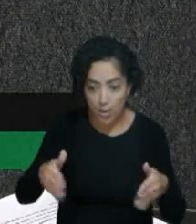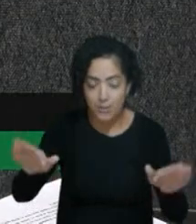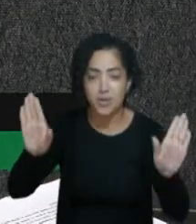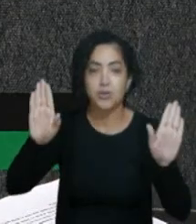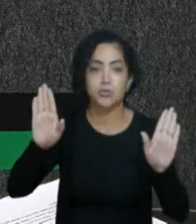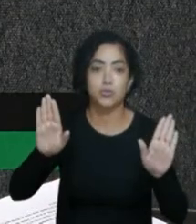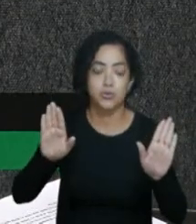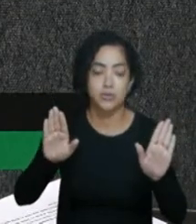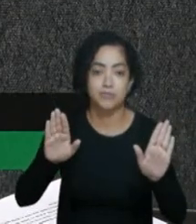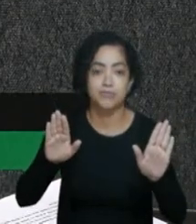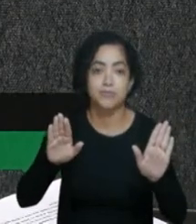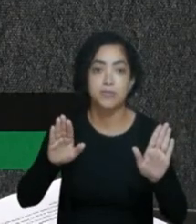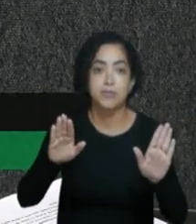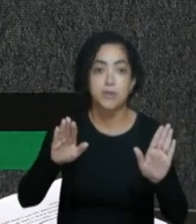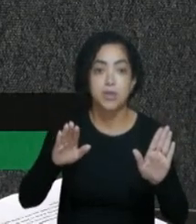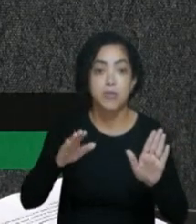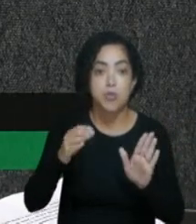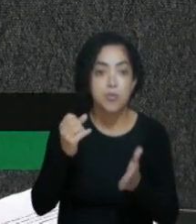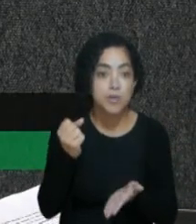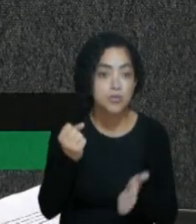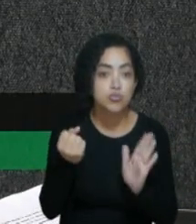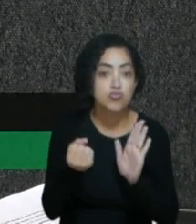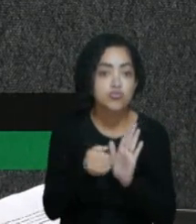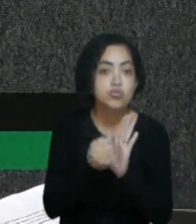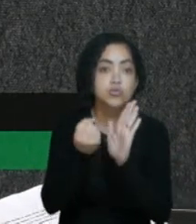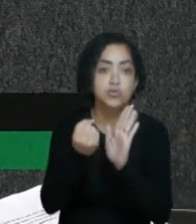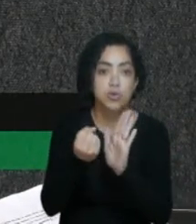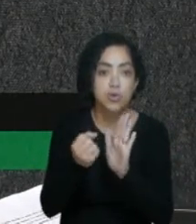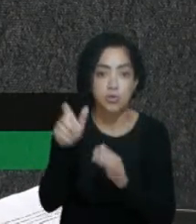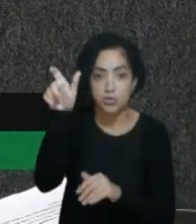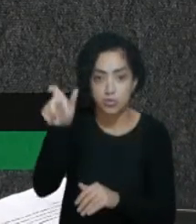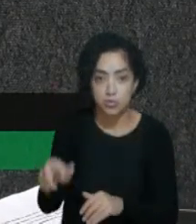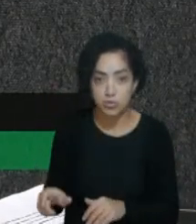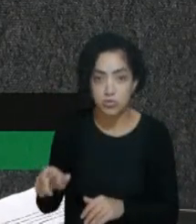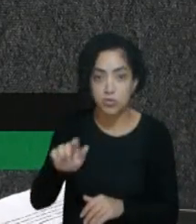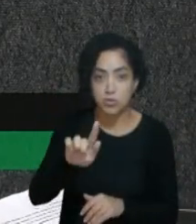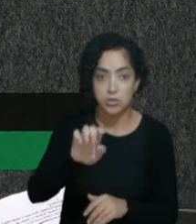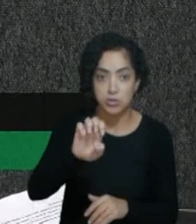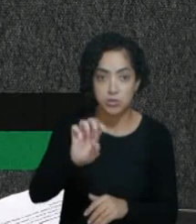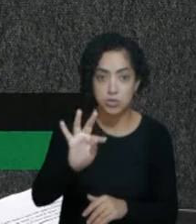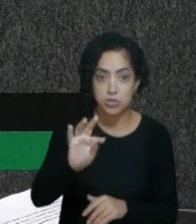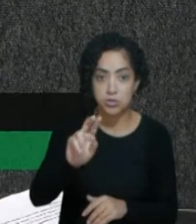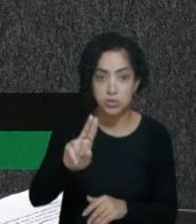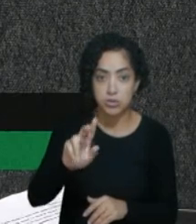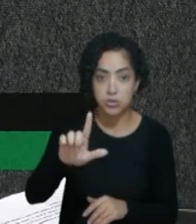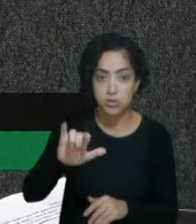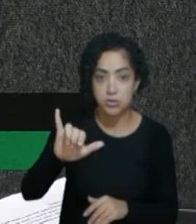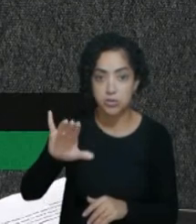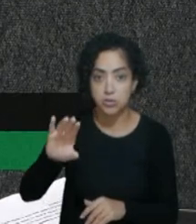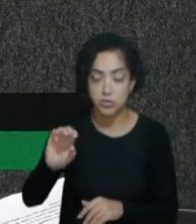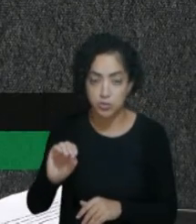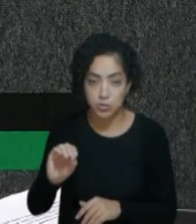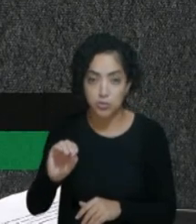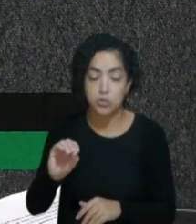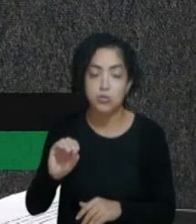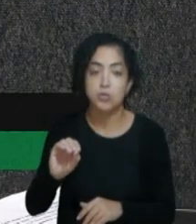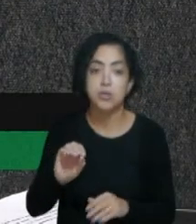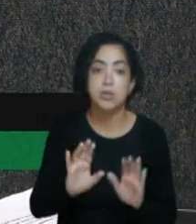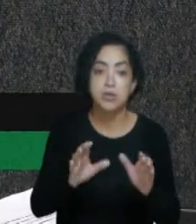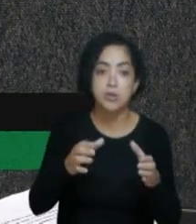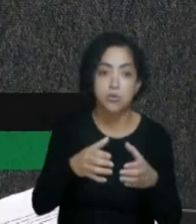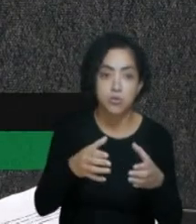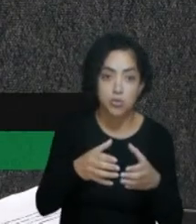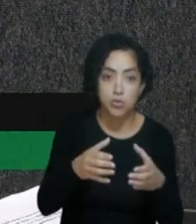Santa Catarina momento histórico cultural instituído pelo pescador Getúlio Manoel Inácio em memória atualmente conduzido pelo Instituto